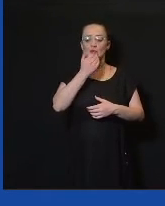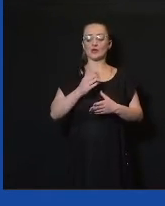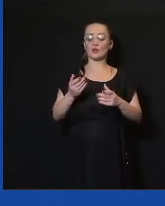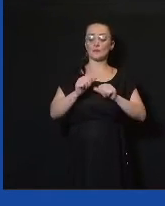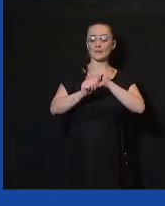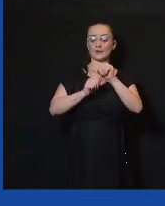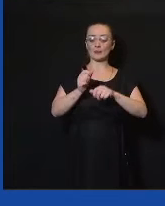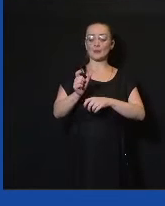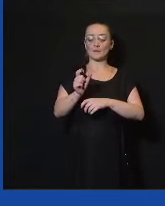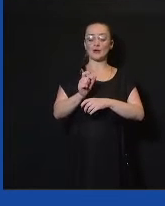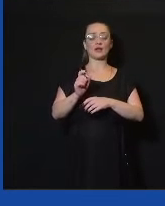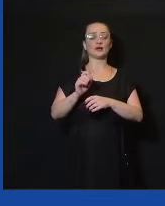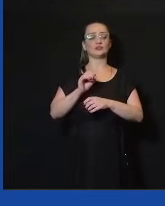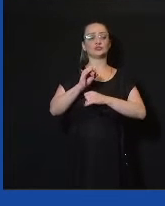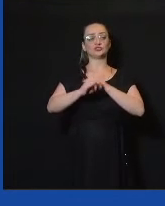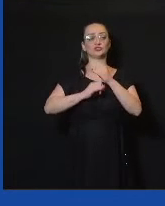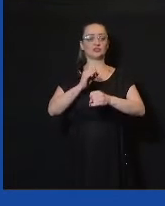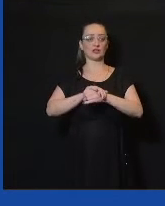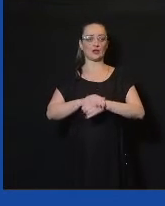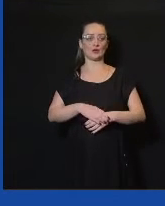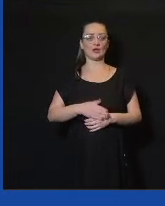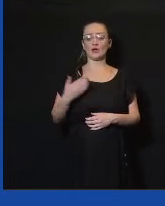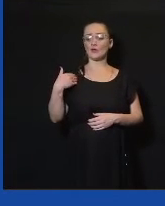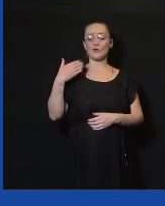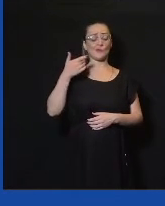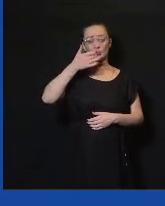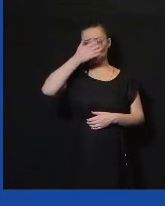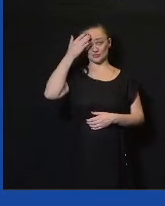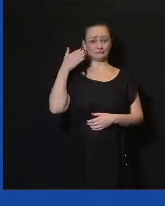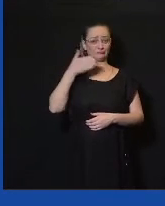carteiras digitais, onde ninguém conseguia chegar.